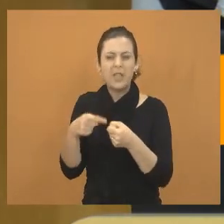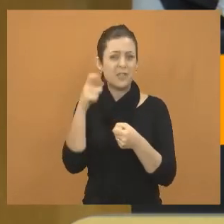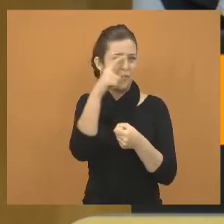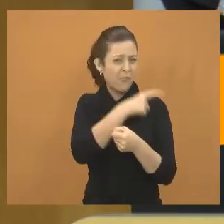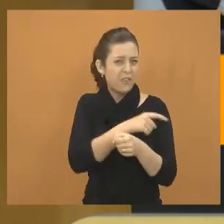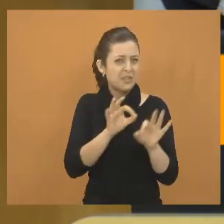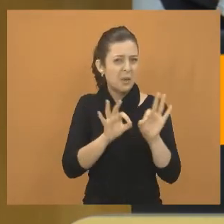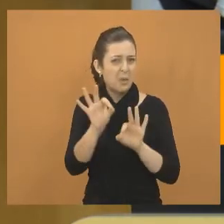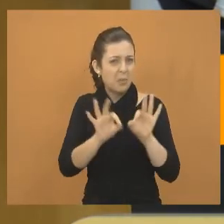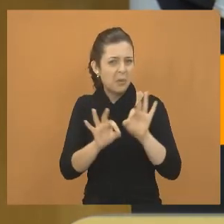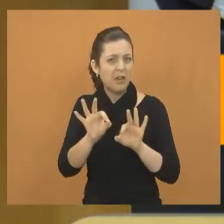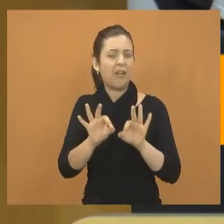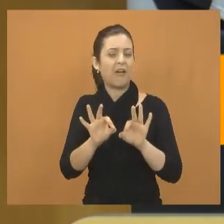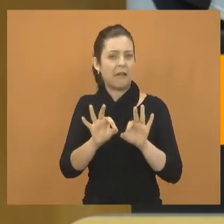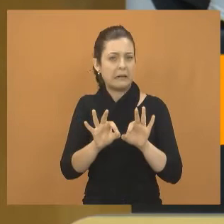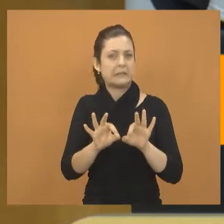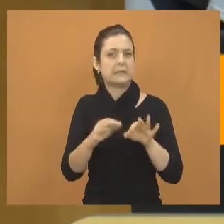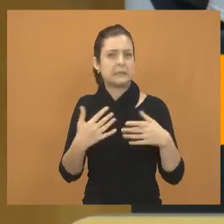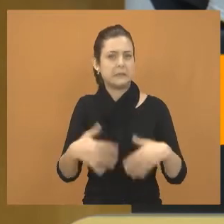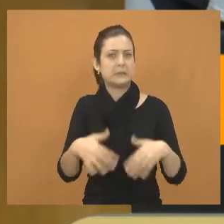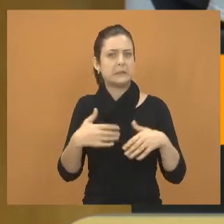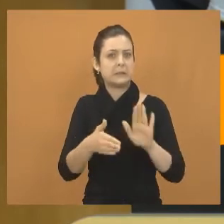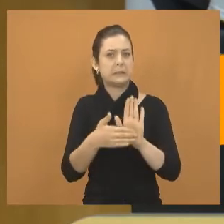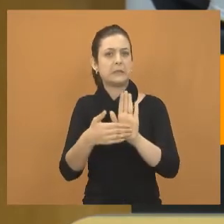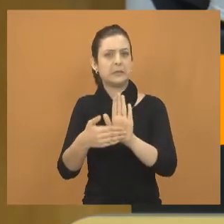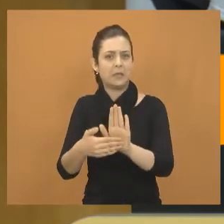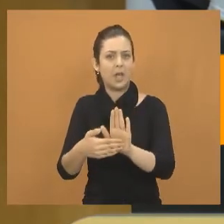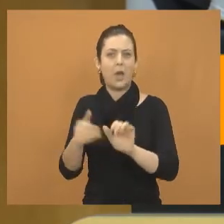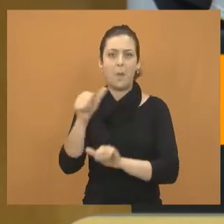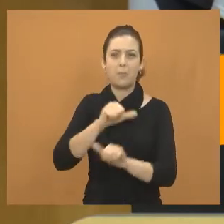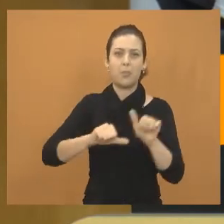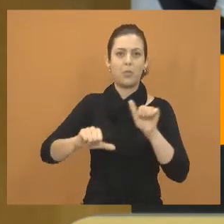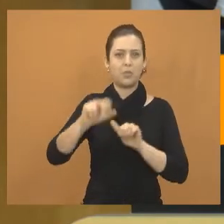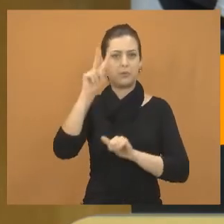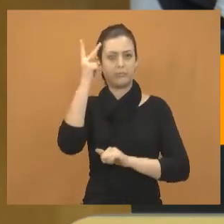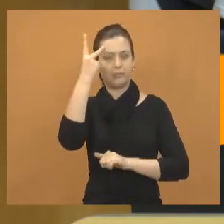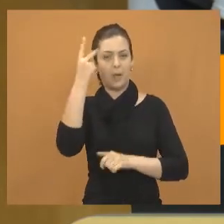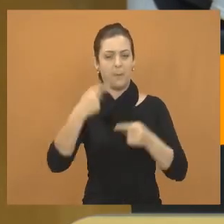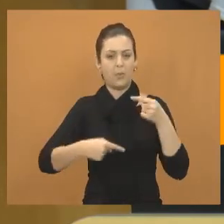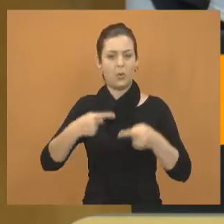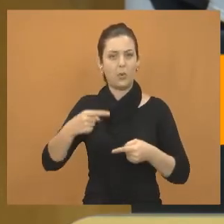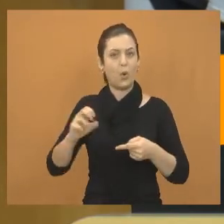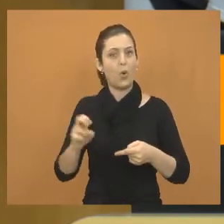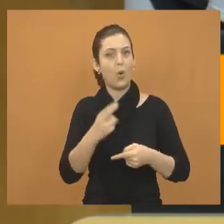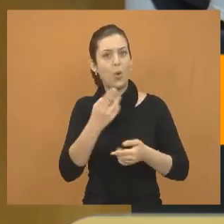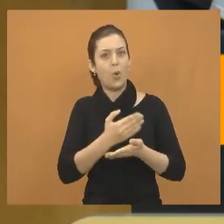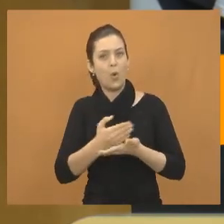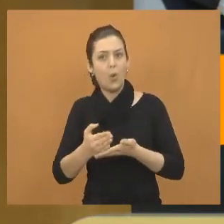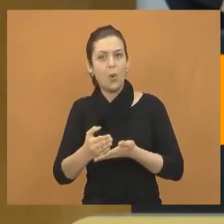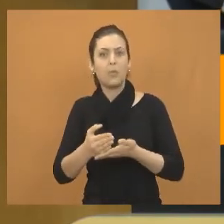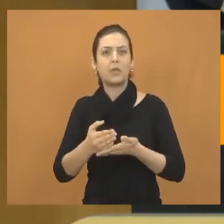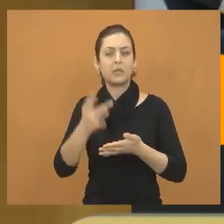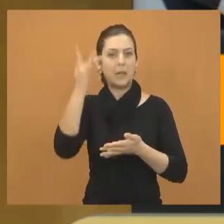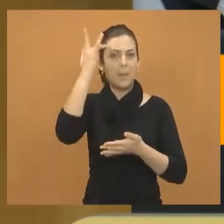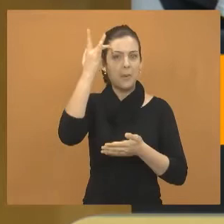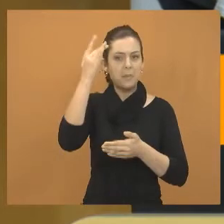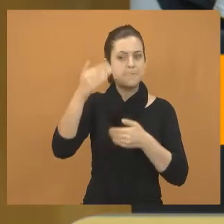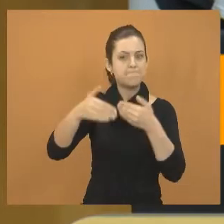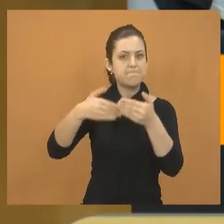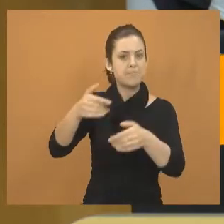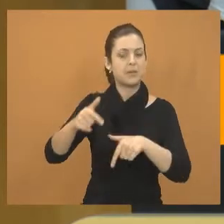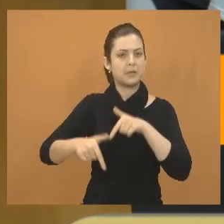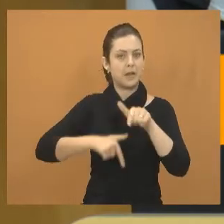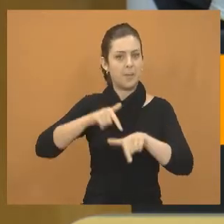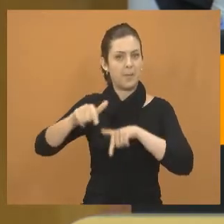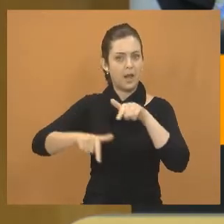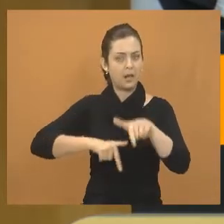para elaborar projetos. Então, gente, ou a gente muda a nossa forma de fazer política e começa realmente a amadurecer o nosso